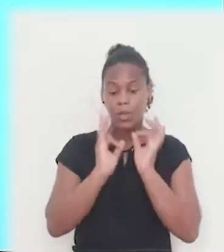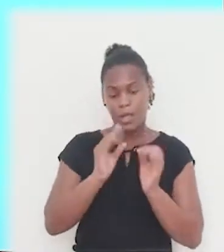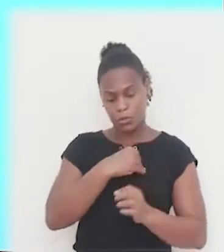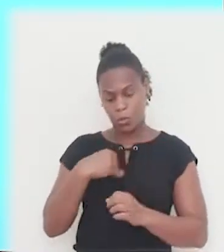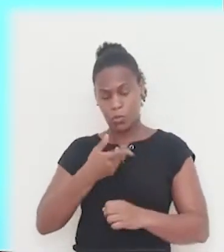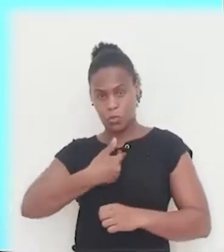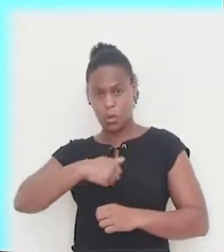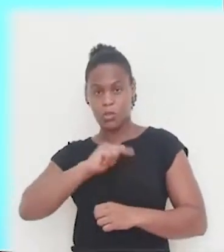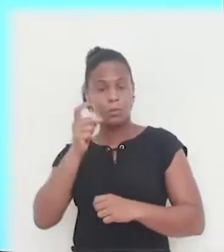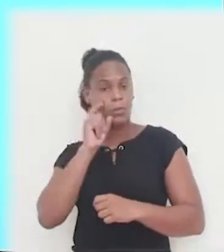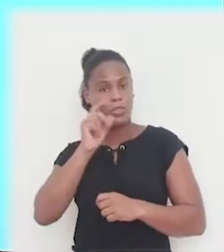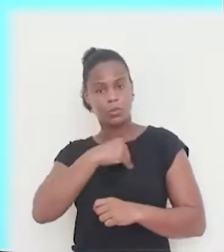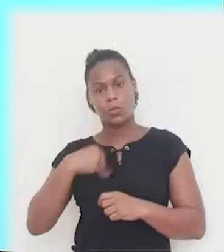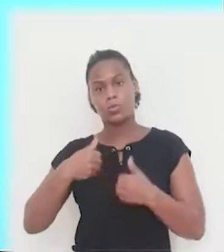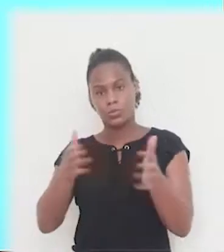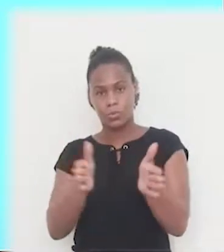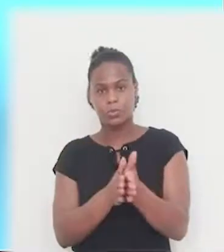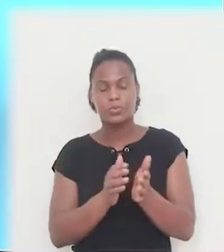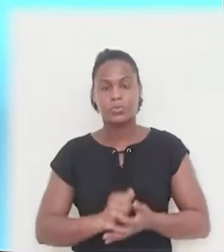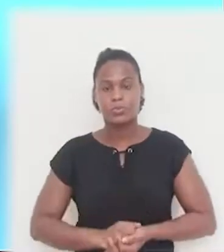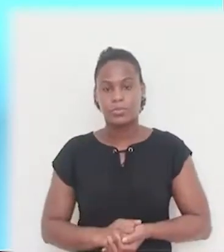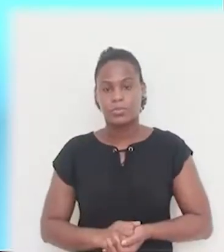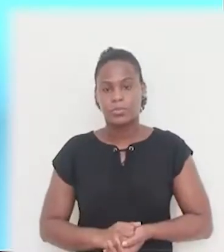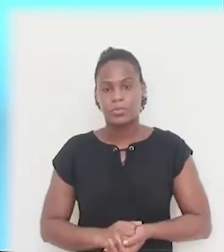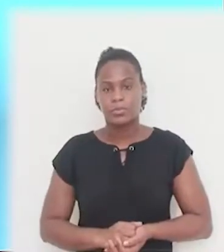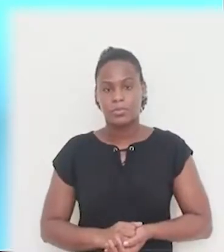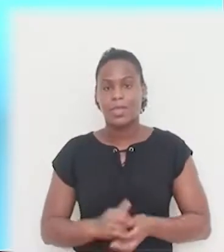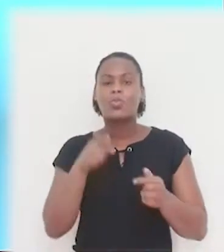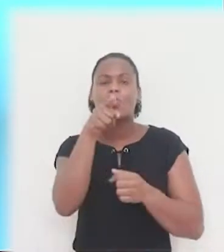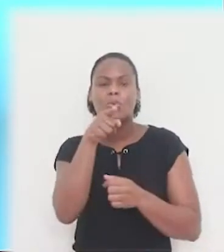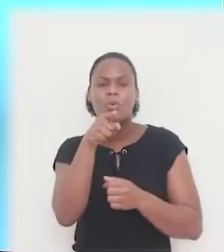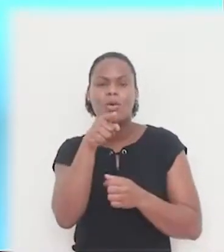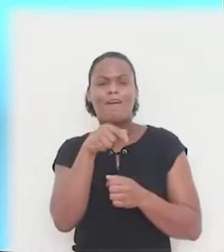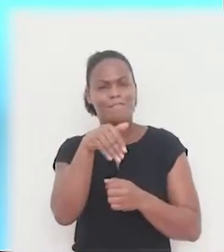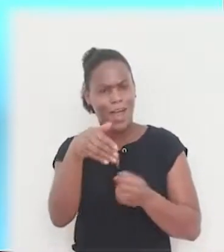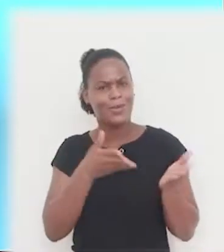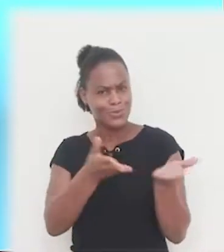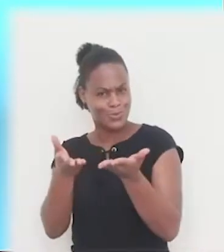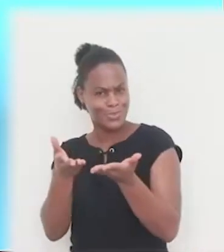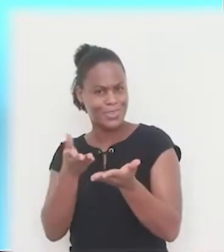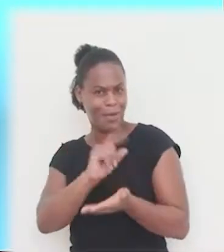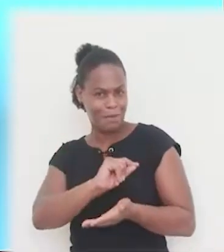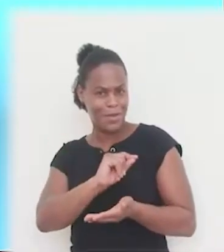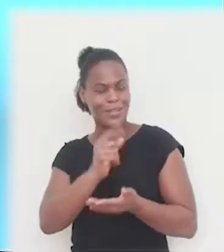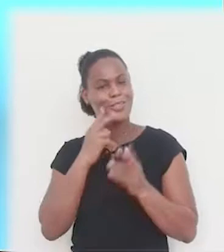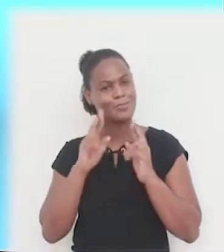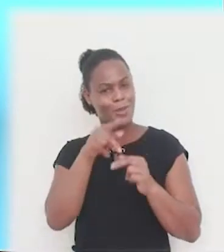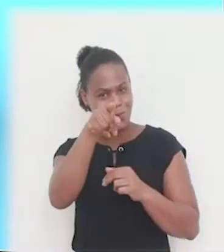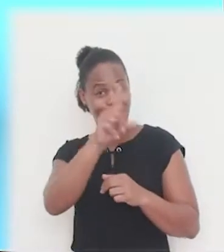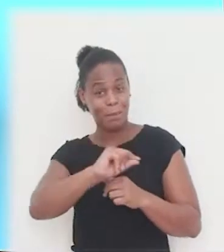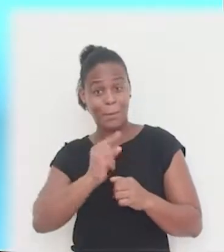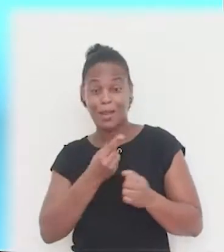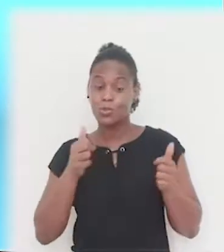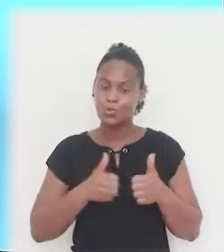é proteger a saúde de todos e tudo mais elaborar contamos contigo para